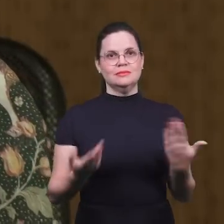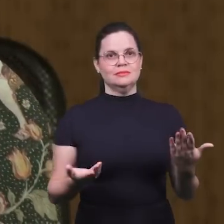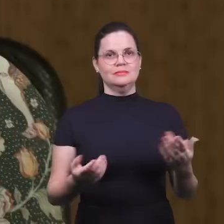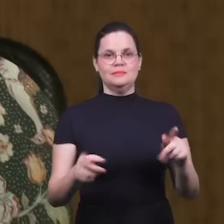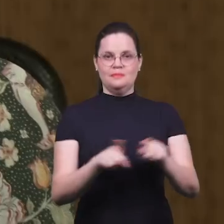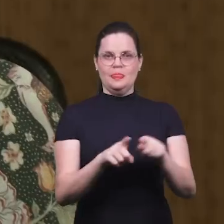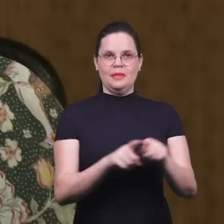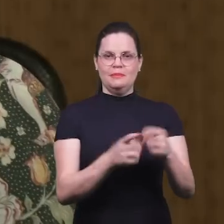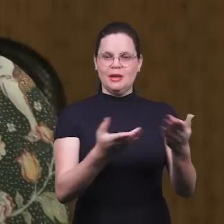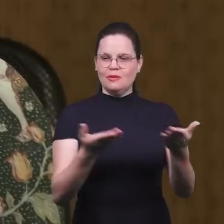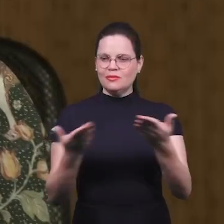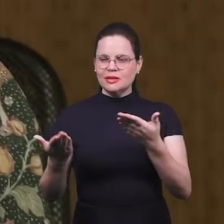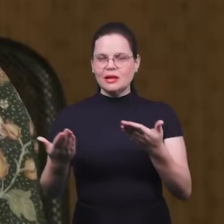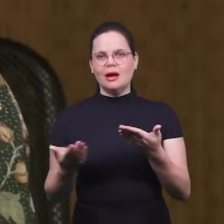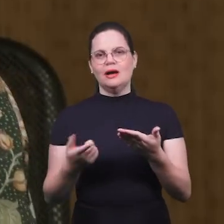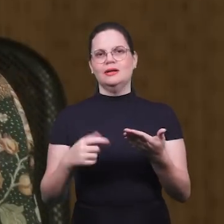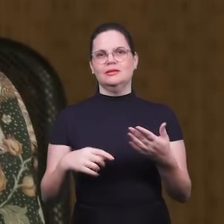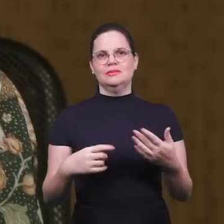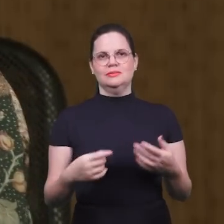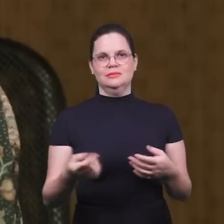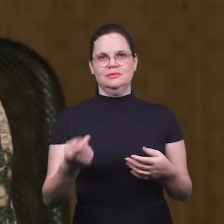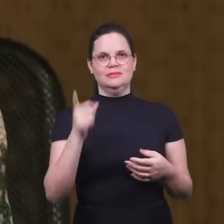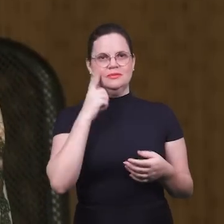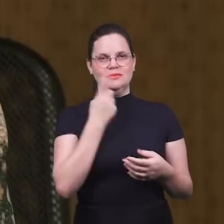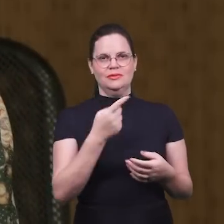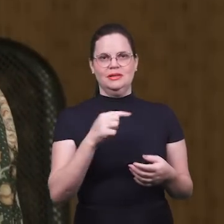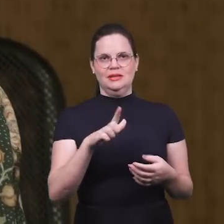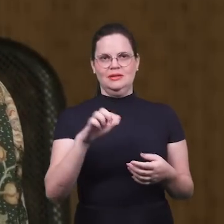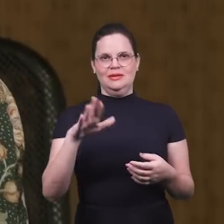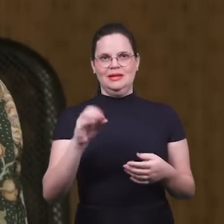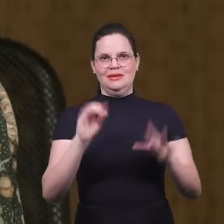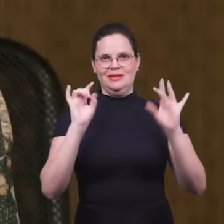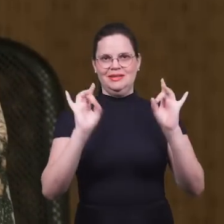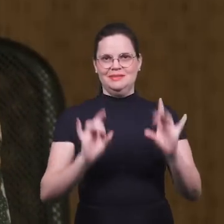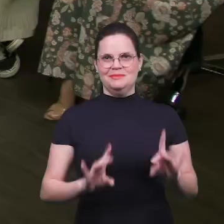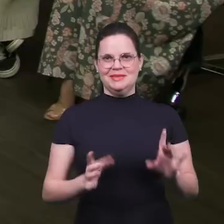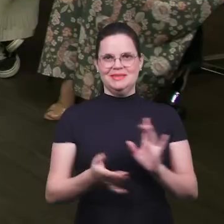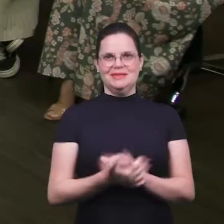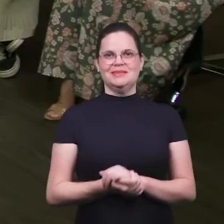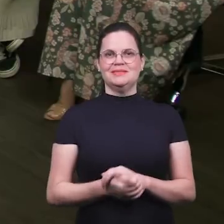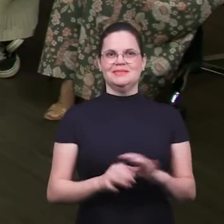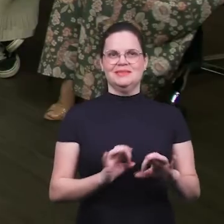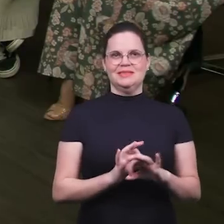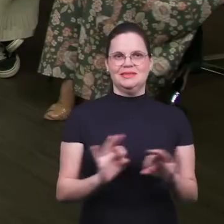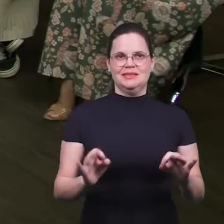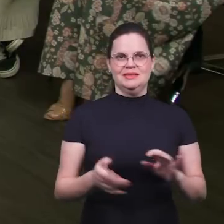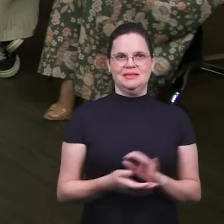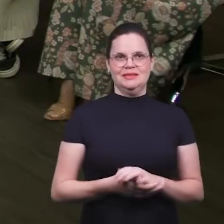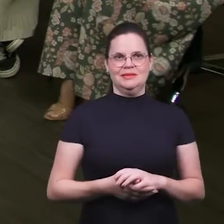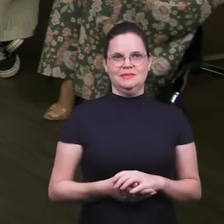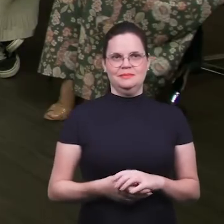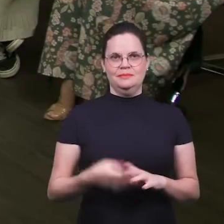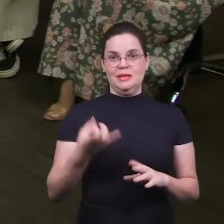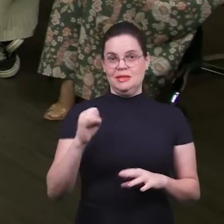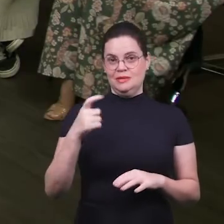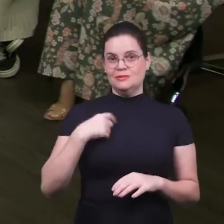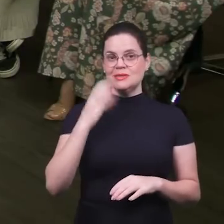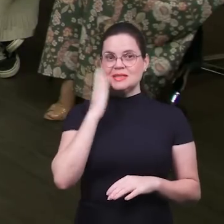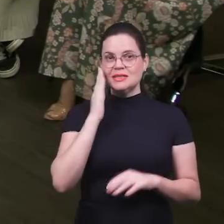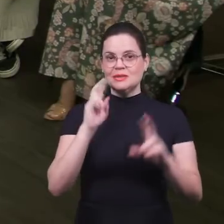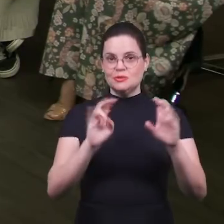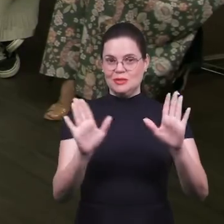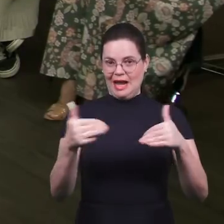participam, os convidados, né, que hoje temos aqui o Léo, tão especial. Muito bem, fala. Se você entendeu o que é